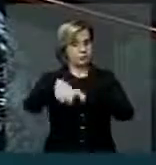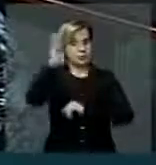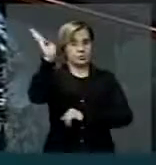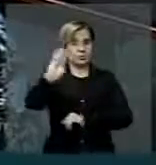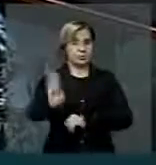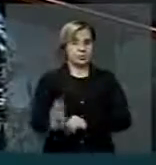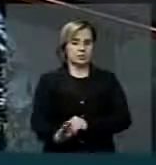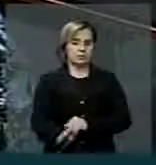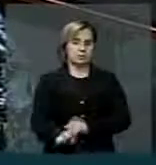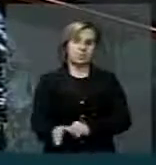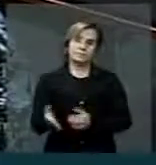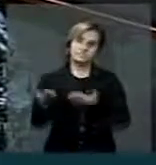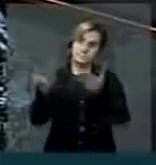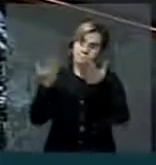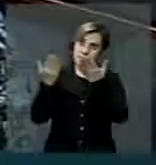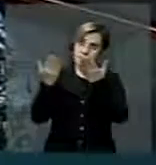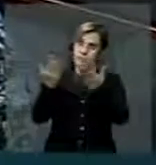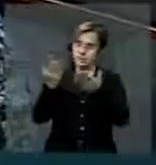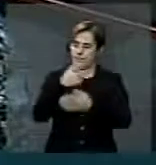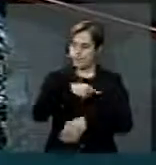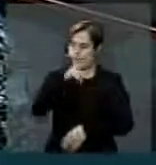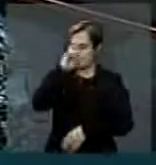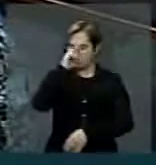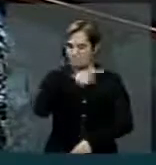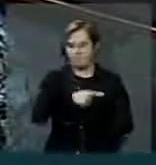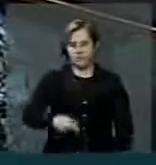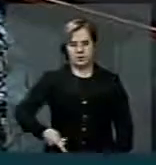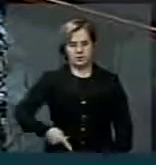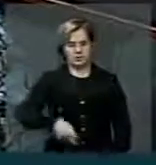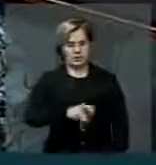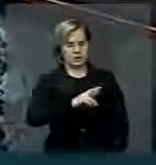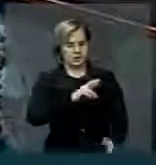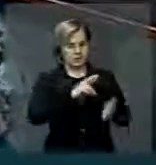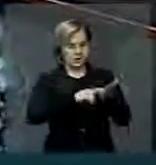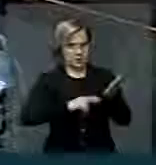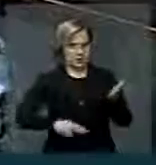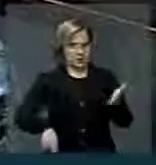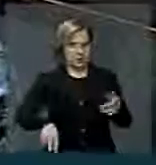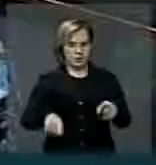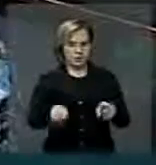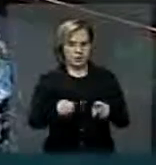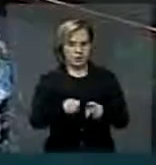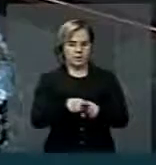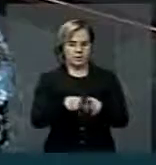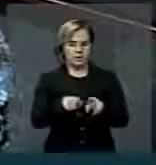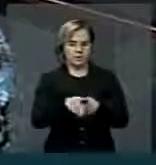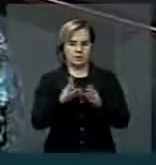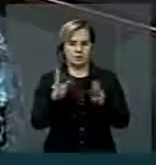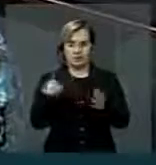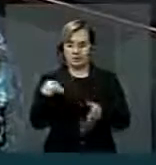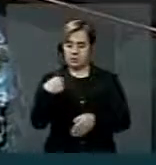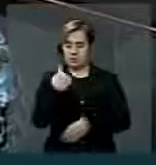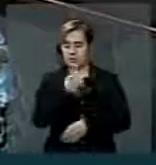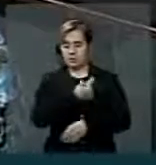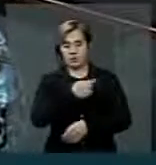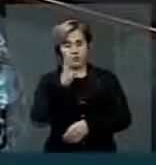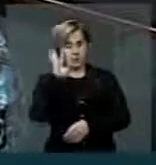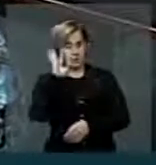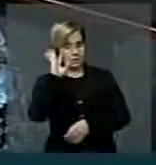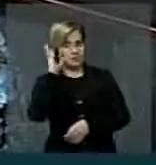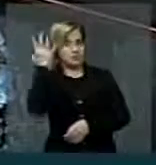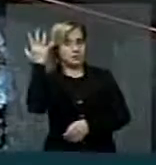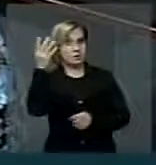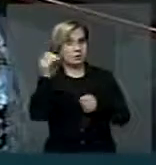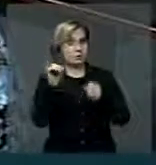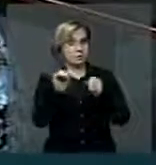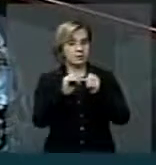Então, presidente, relator, deputado Sandro Alex, eu acho que foi acertada a nossa decisão de